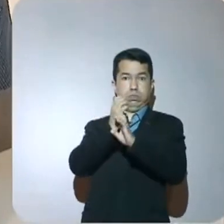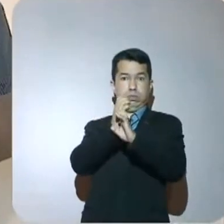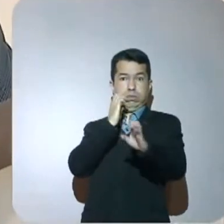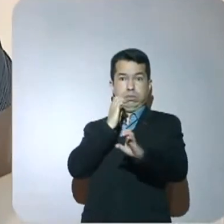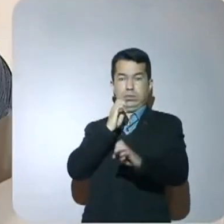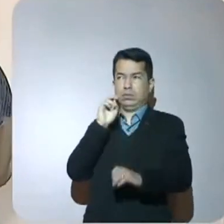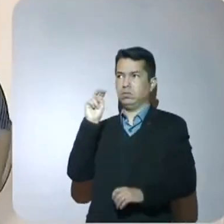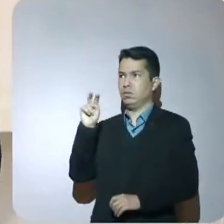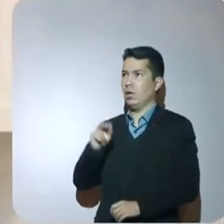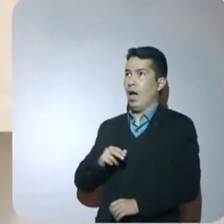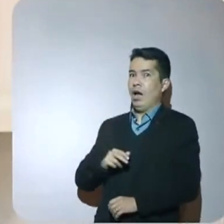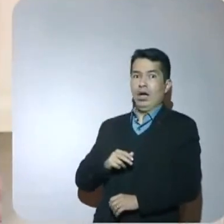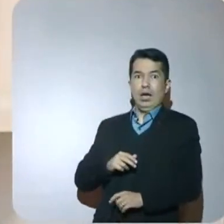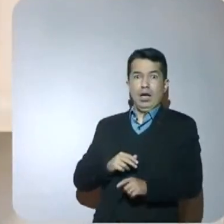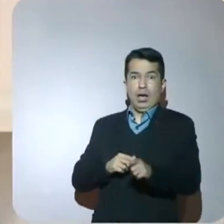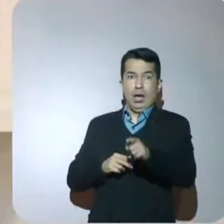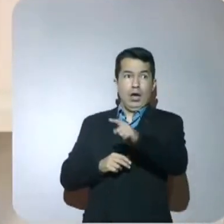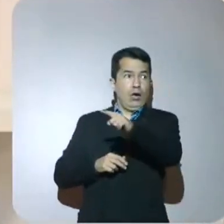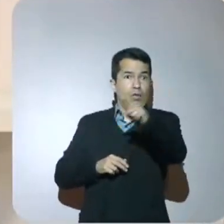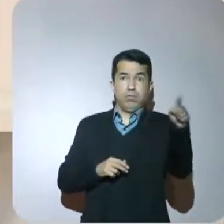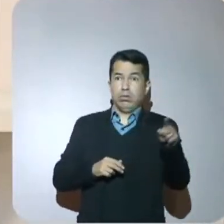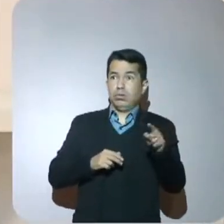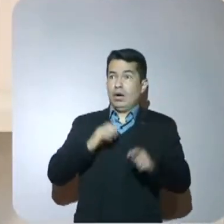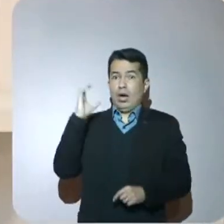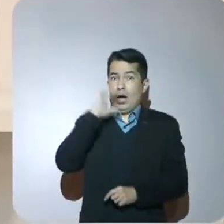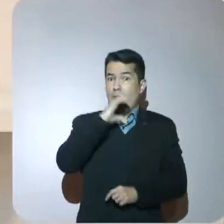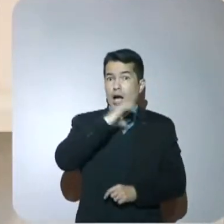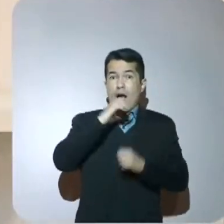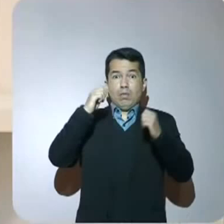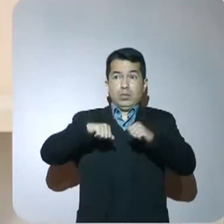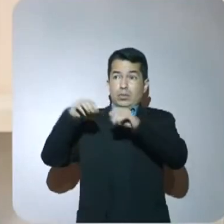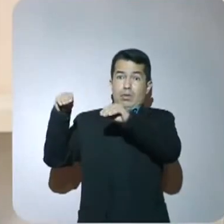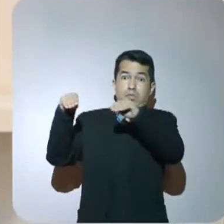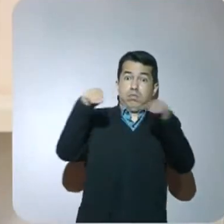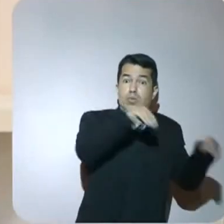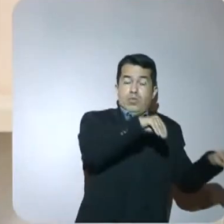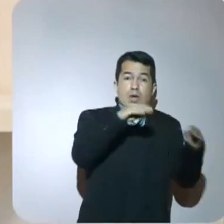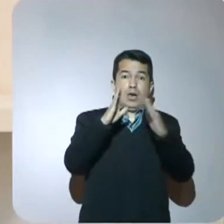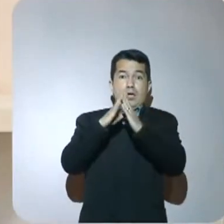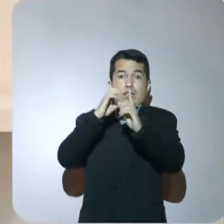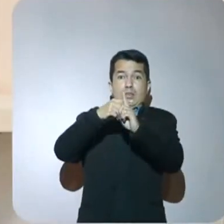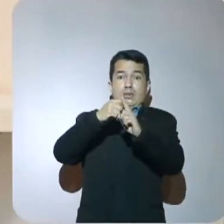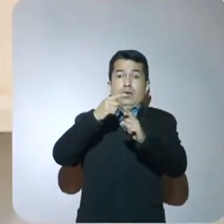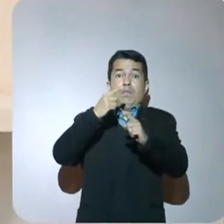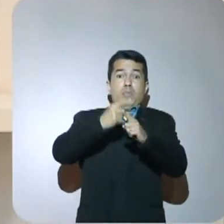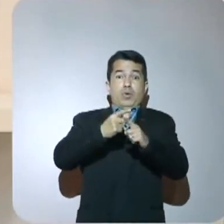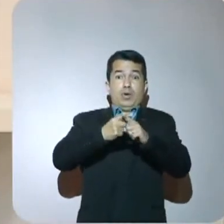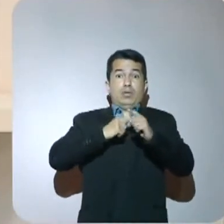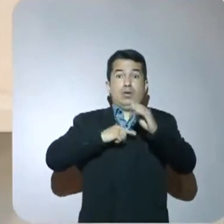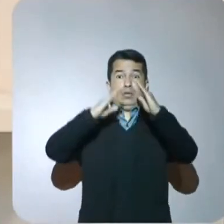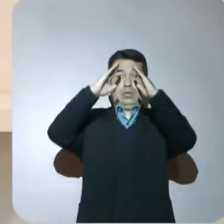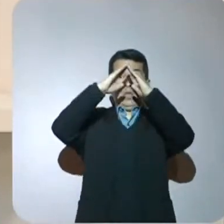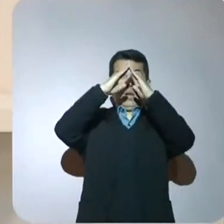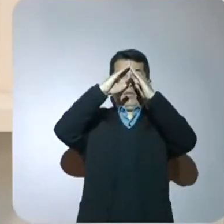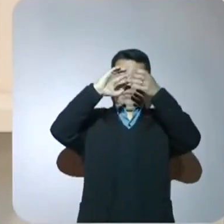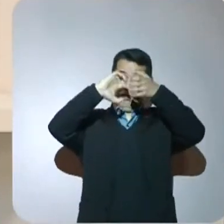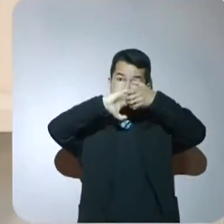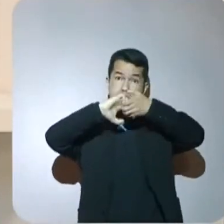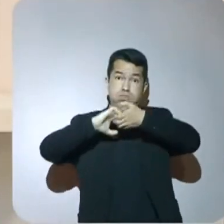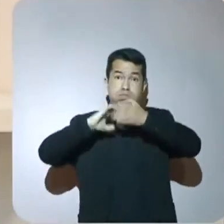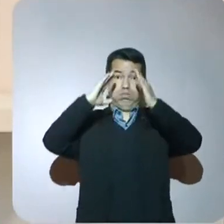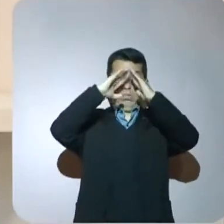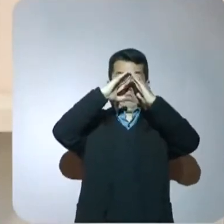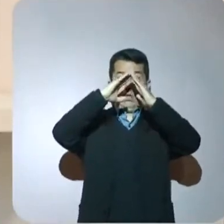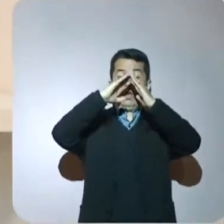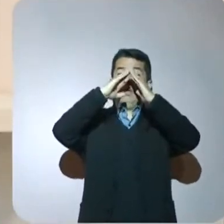mudar imediatamente, porque esse telhado vai cair. E aí, então, de uma quarta-feira que foi a Assembleia para o domingo, eles